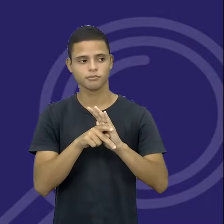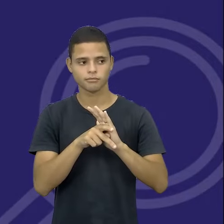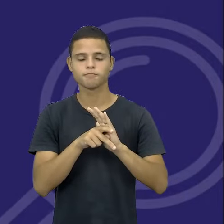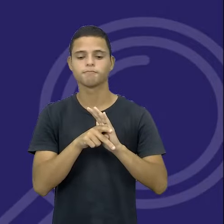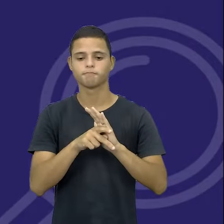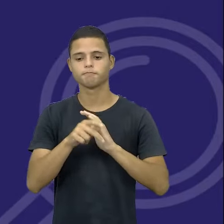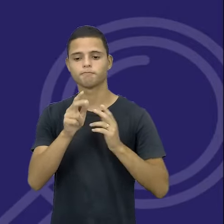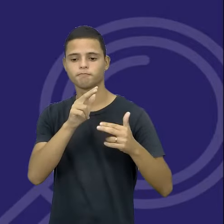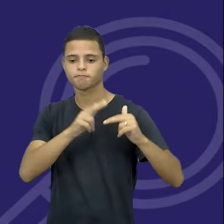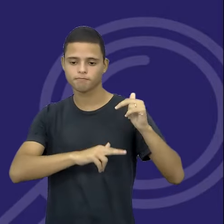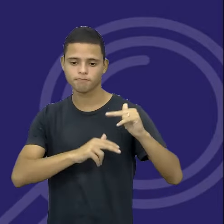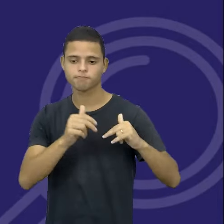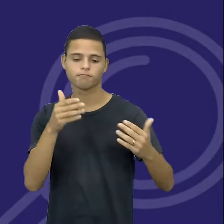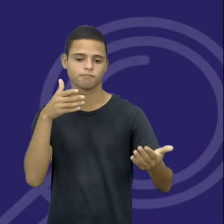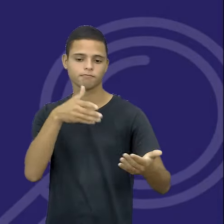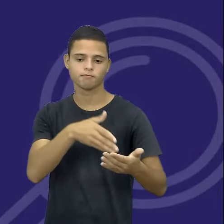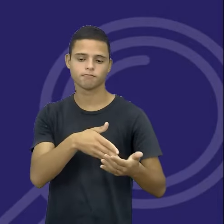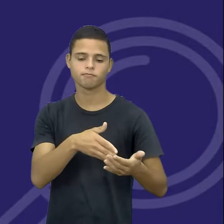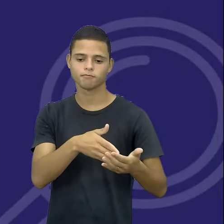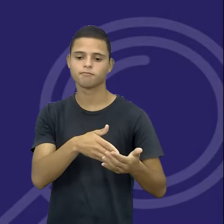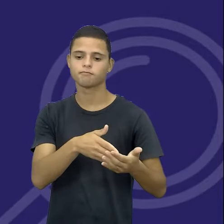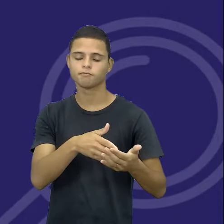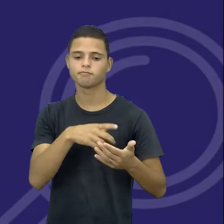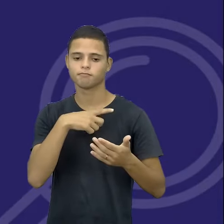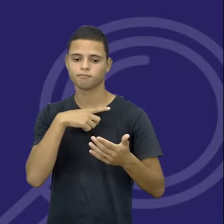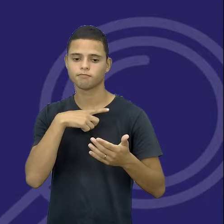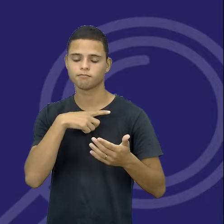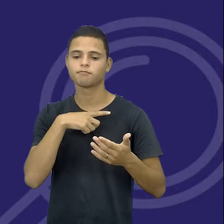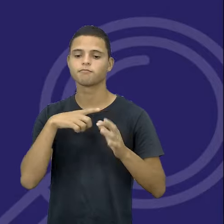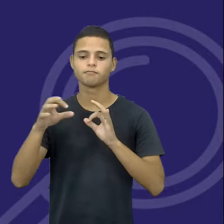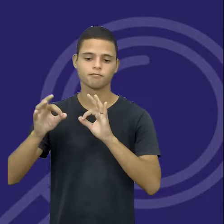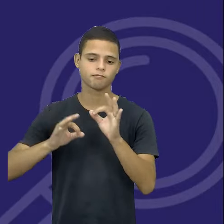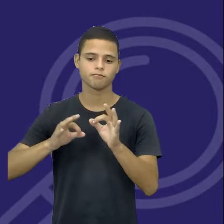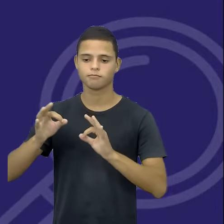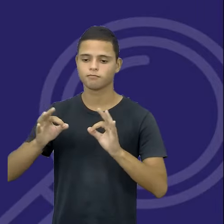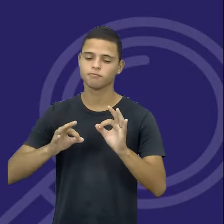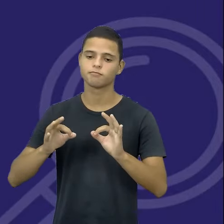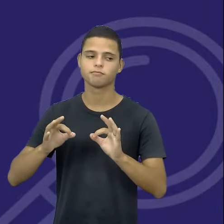é que chega do nada e é dado esse problema, tá? Ele passou